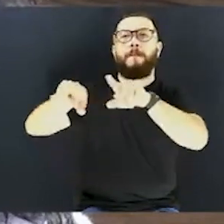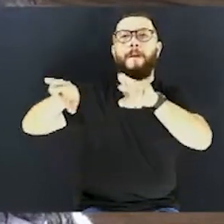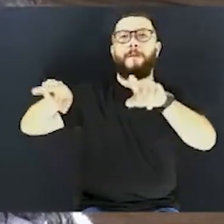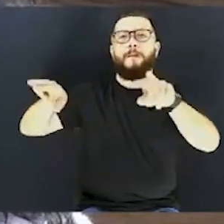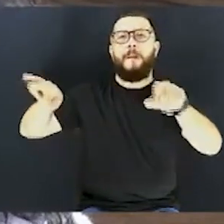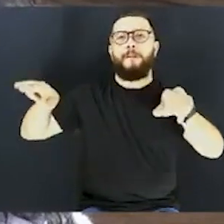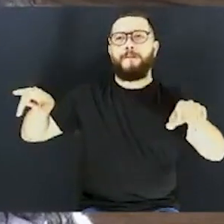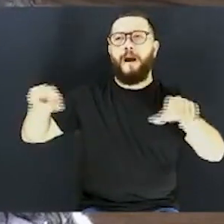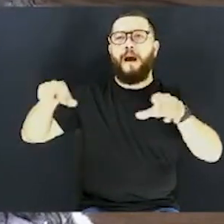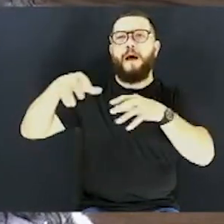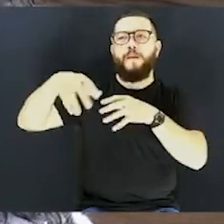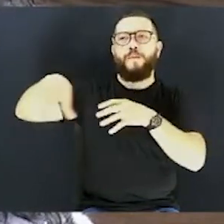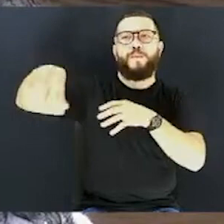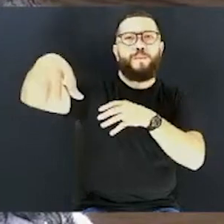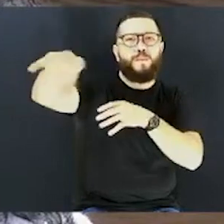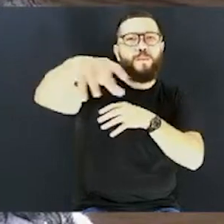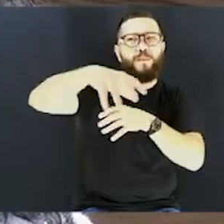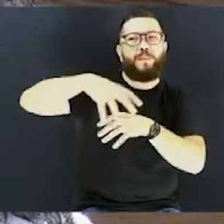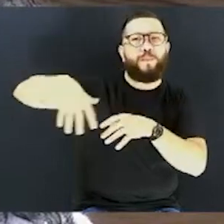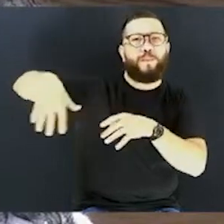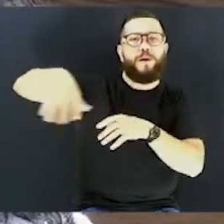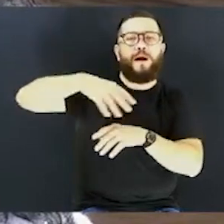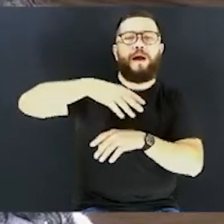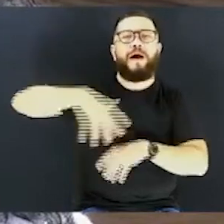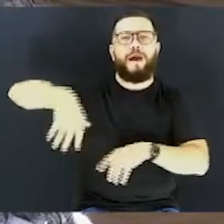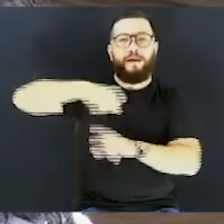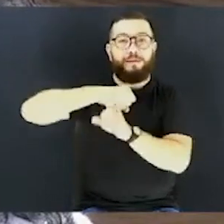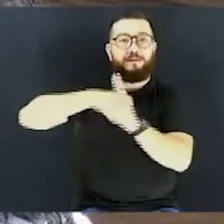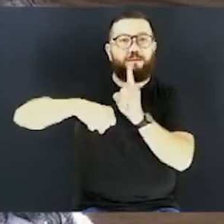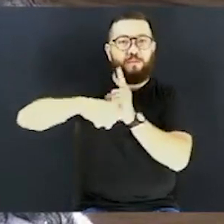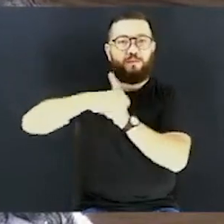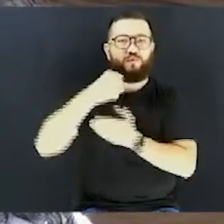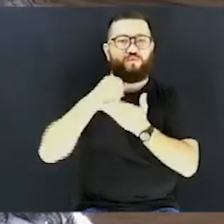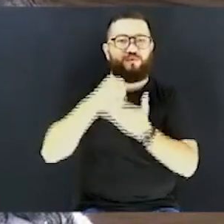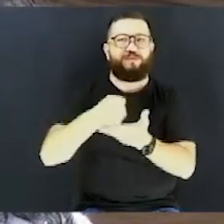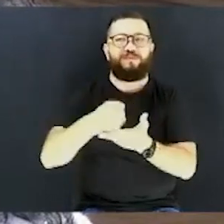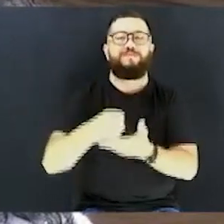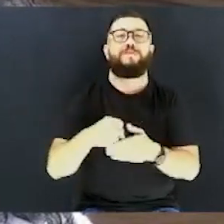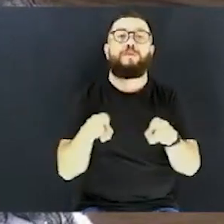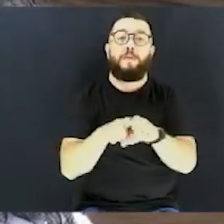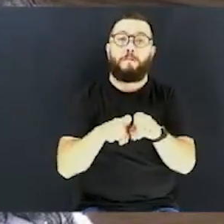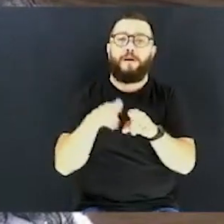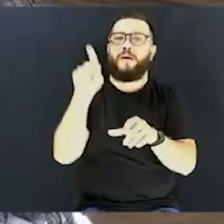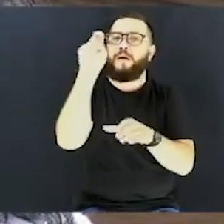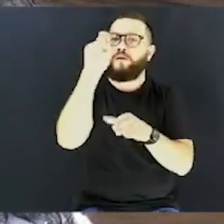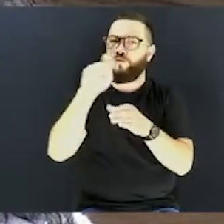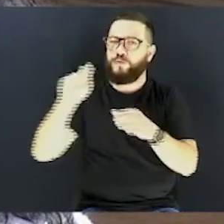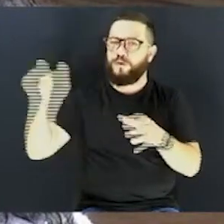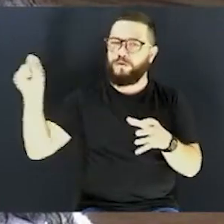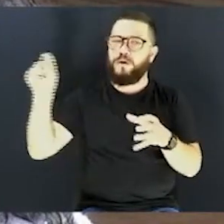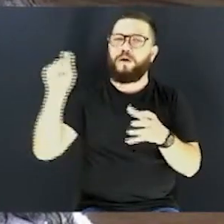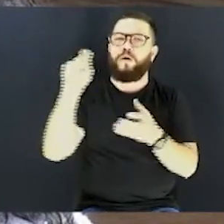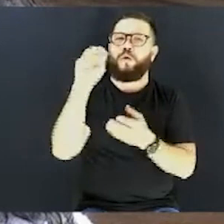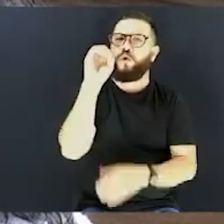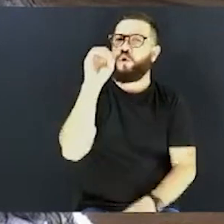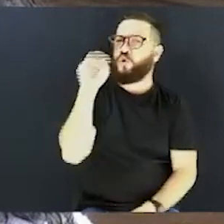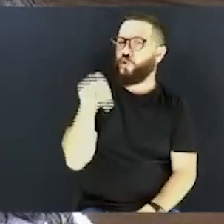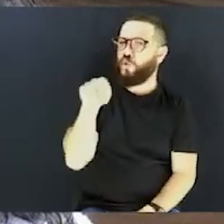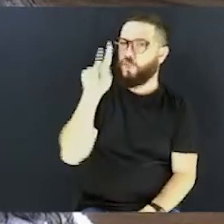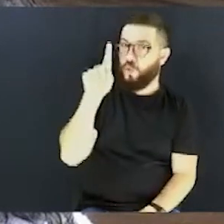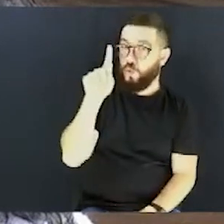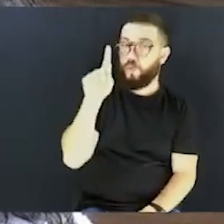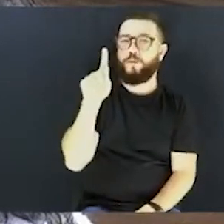saúde, na assistência social, no terceiro setor, que foi um trabalho desenvolvido, como eu disse, a muitas mãos e muitas mentes. Quero